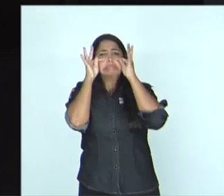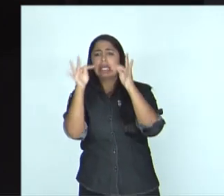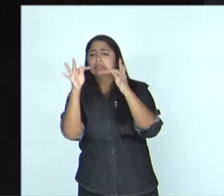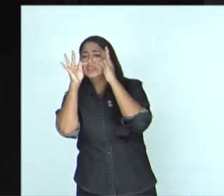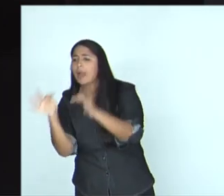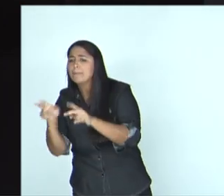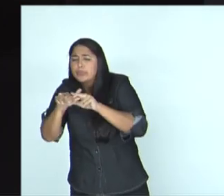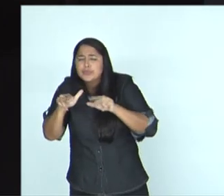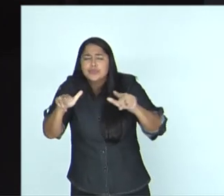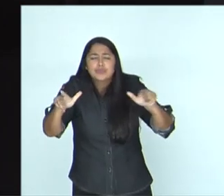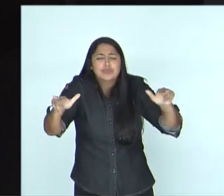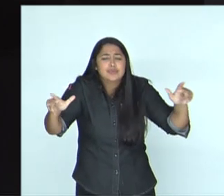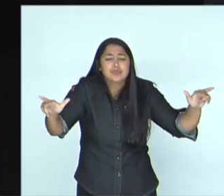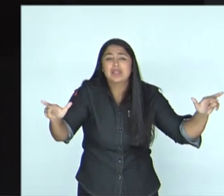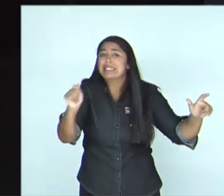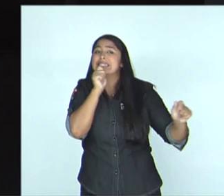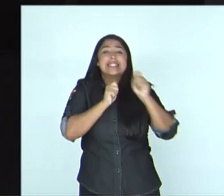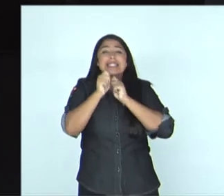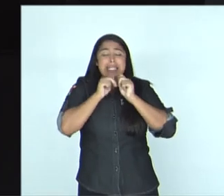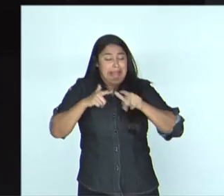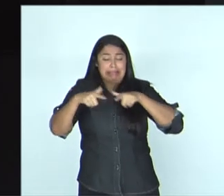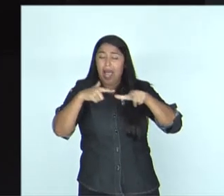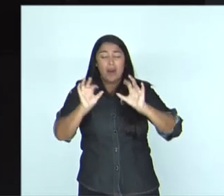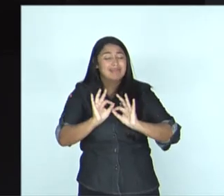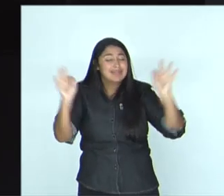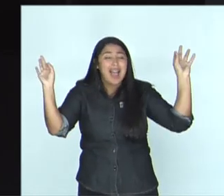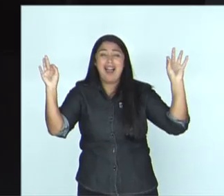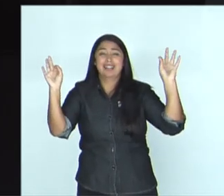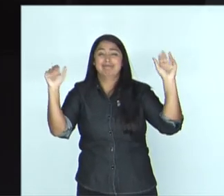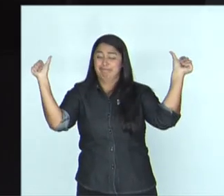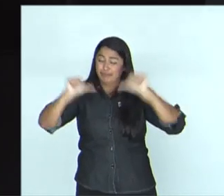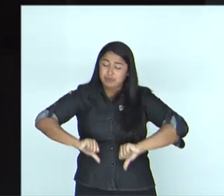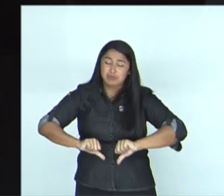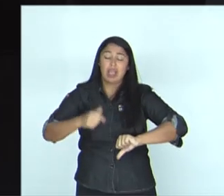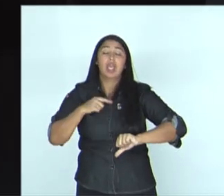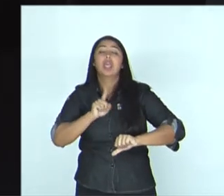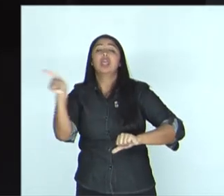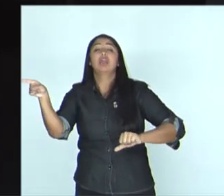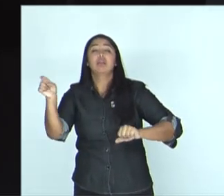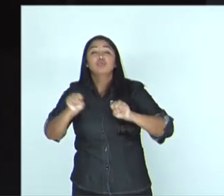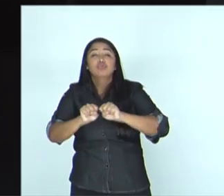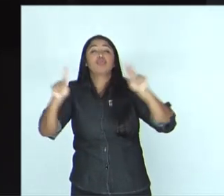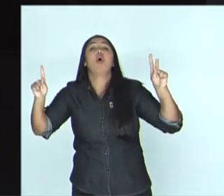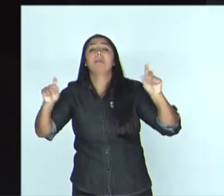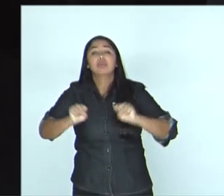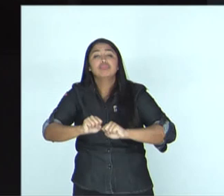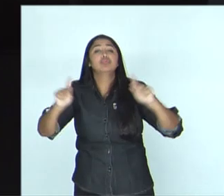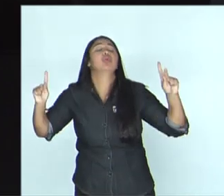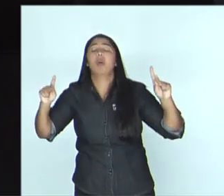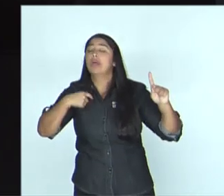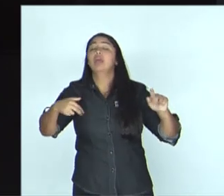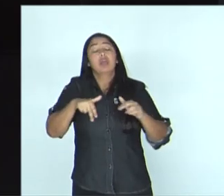encontraram com uma pessoa do nada que não viam há mais de 15, 20 anos. E aquela pessoa perguntou, o que você está fazendo? Ah, eu faço isso. E